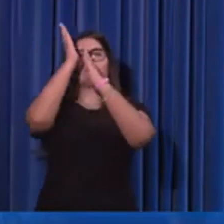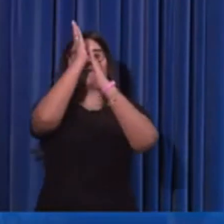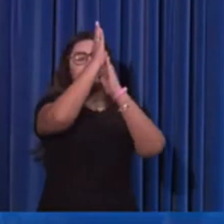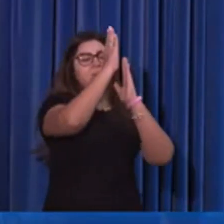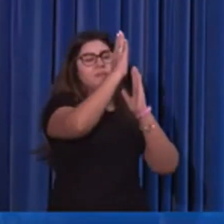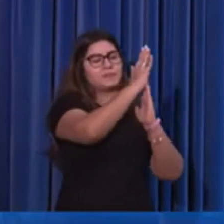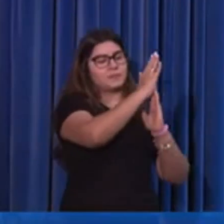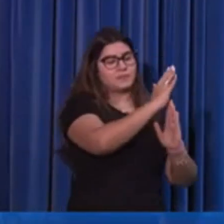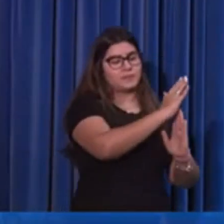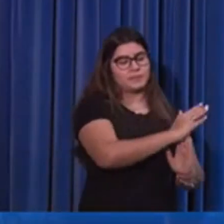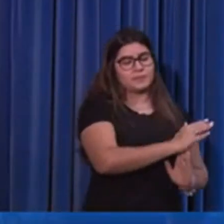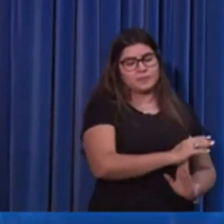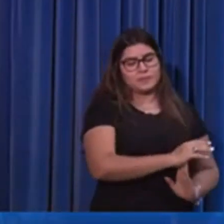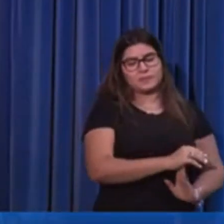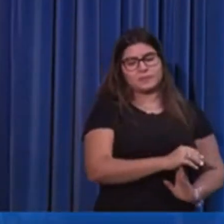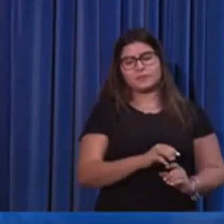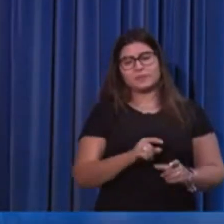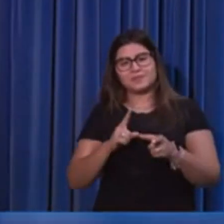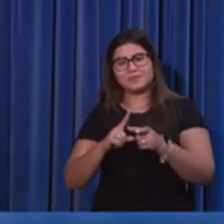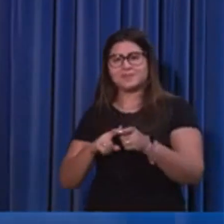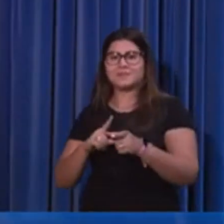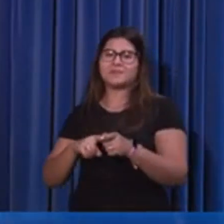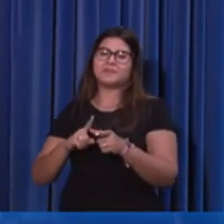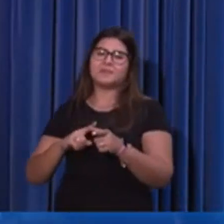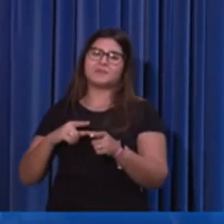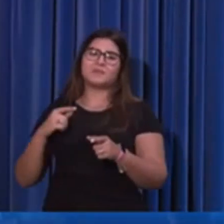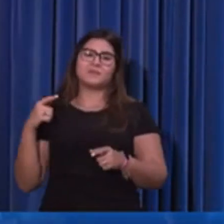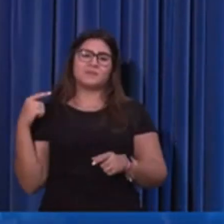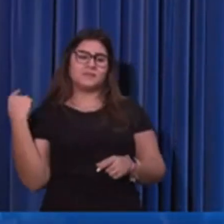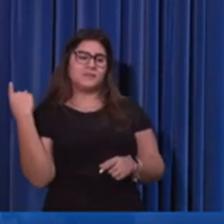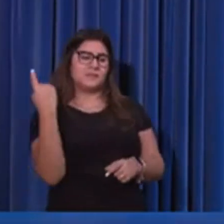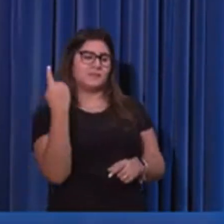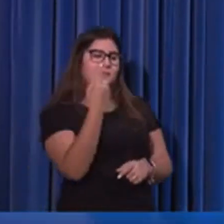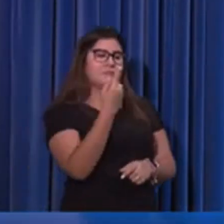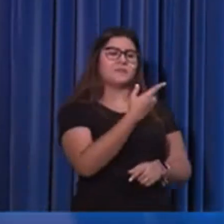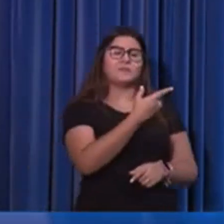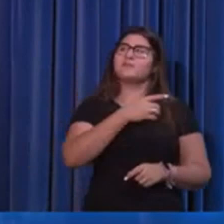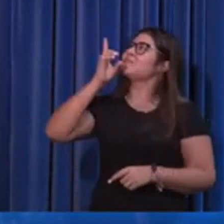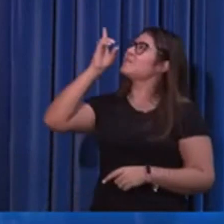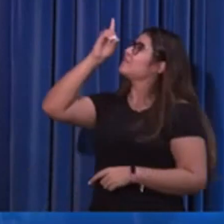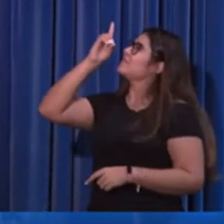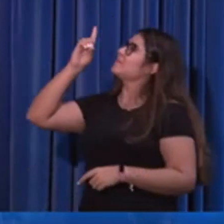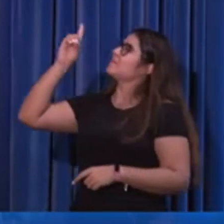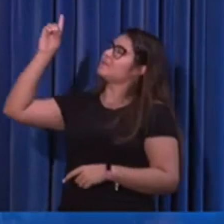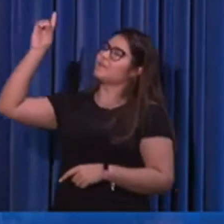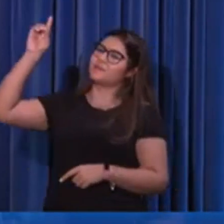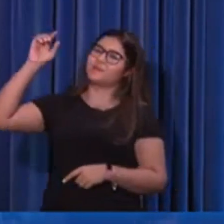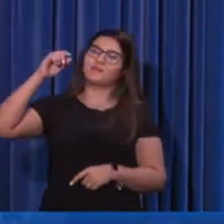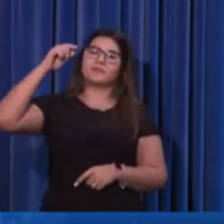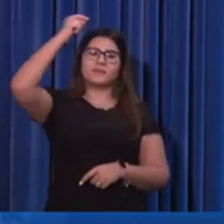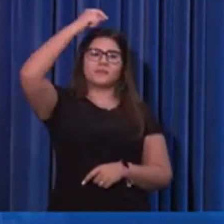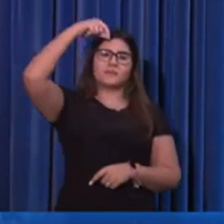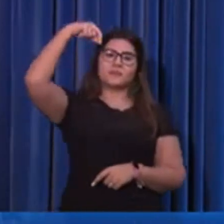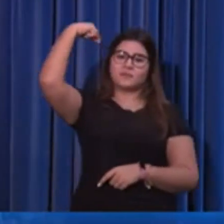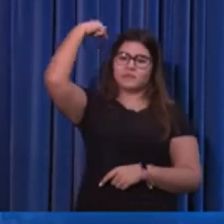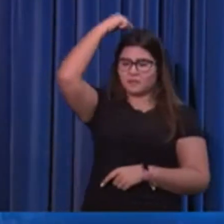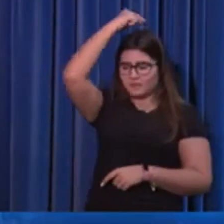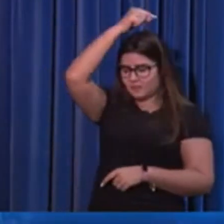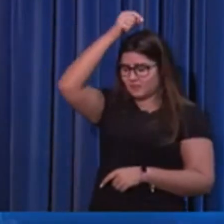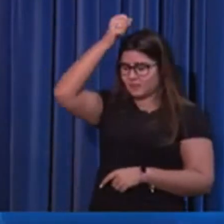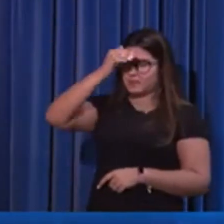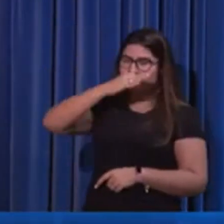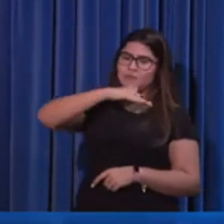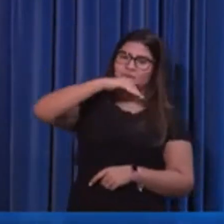louvor. Na cidade do nosso Deus, Seu santo